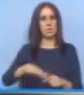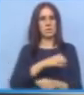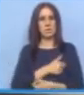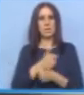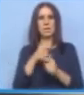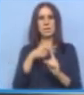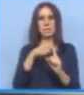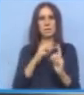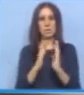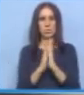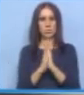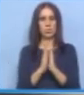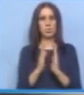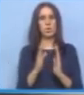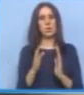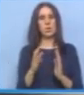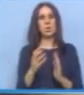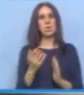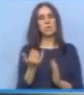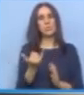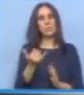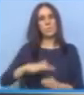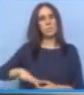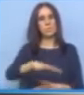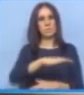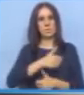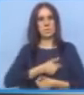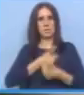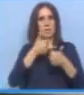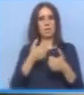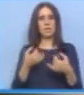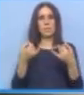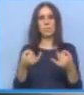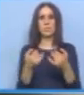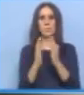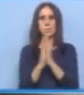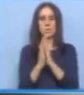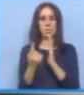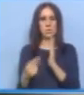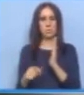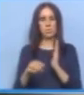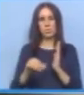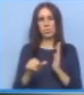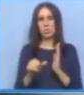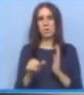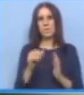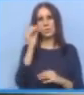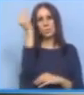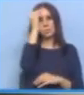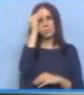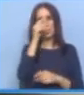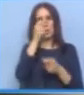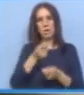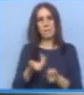Cruz, no perímetro suburbano da cidade, e depois temos uma paróquia numa zona um pouco mais rural, uma zona